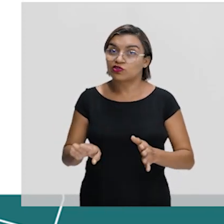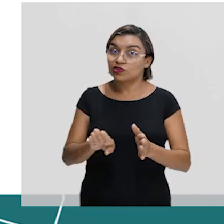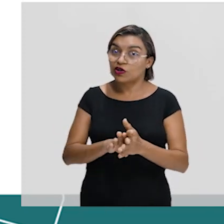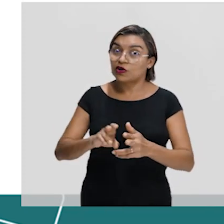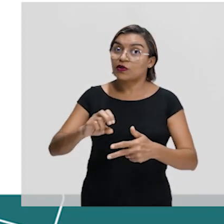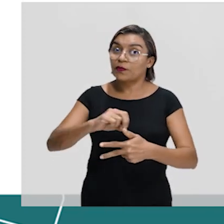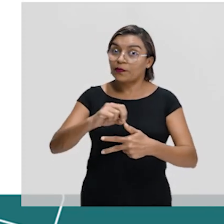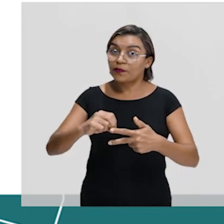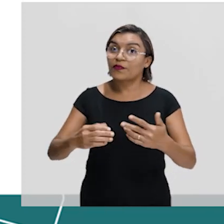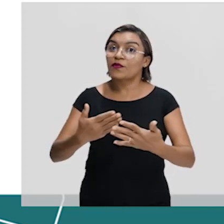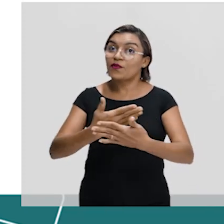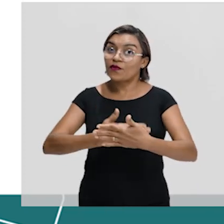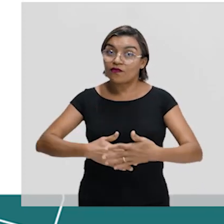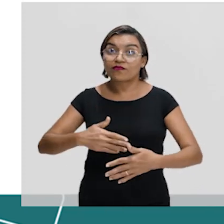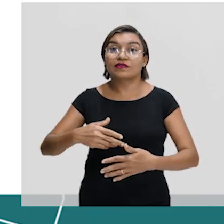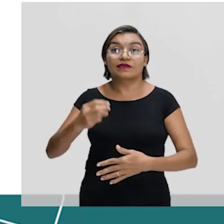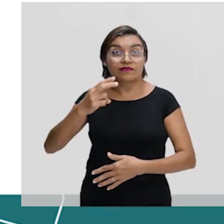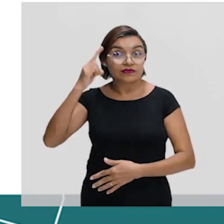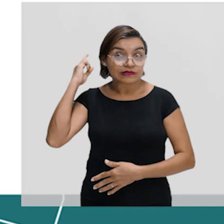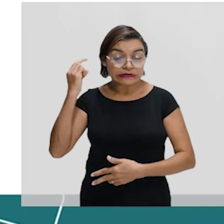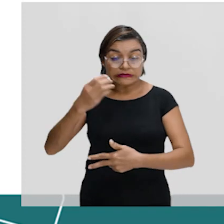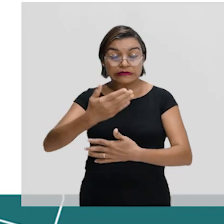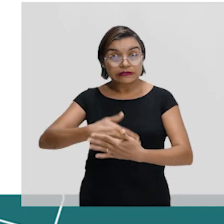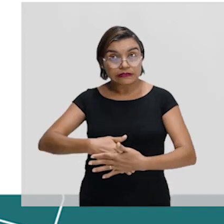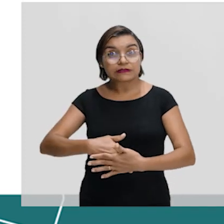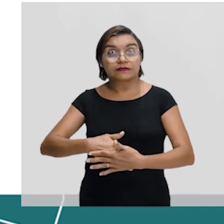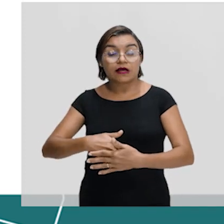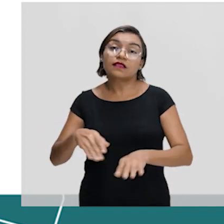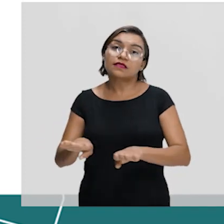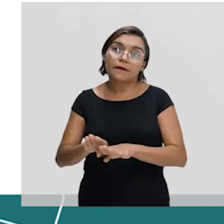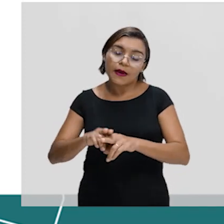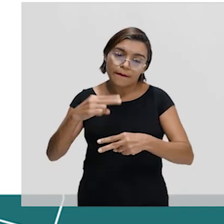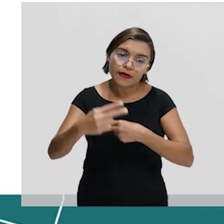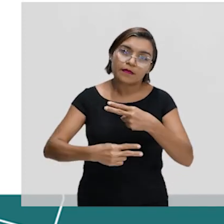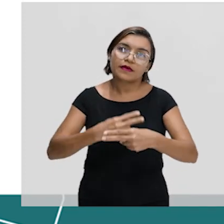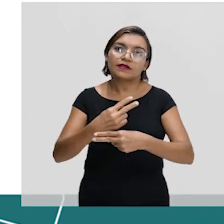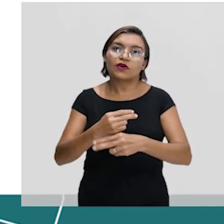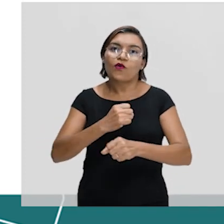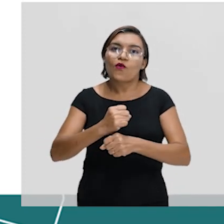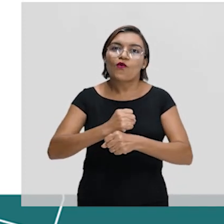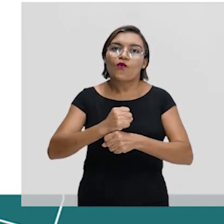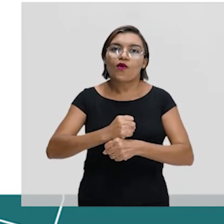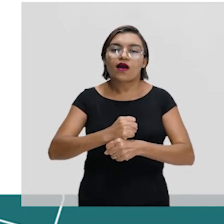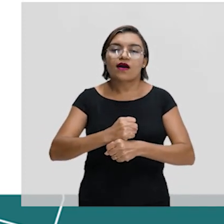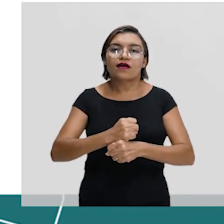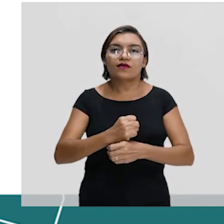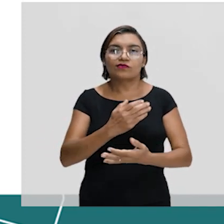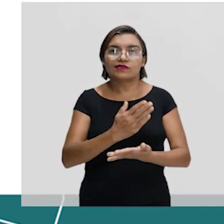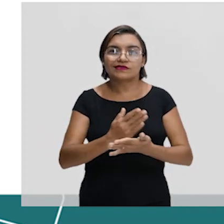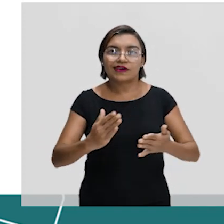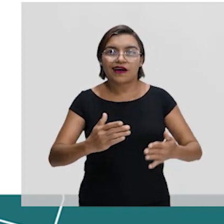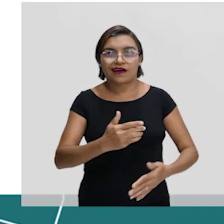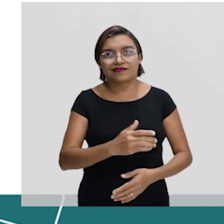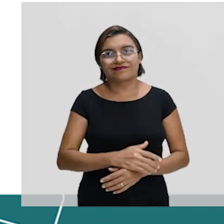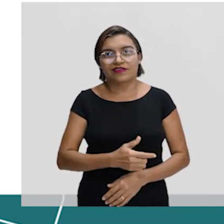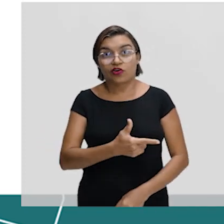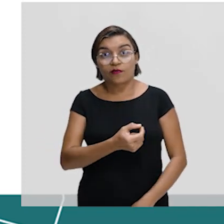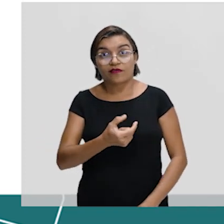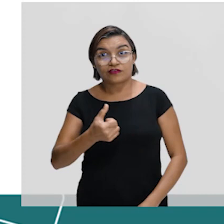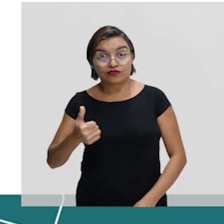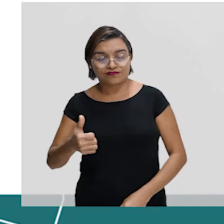esse período tanto do Enem quanto das provas bimestrais para encerrar o ano letivo de 2021. Que